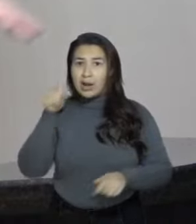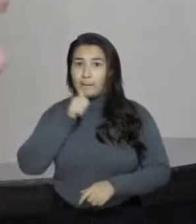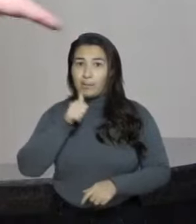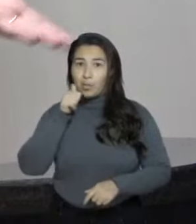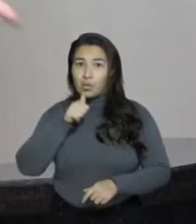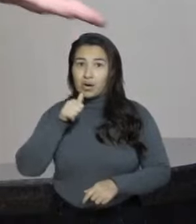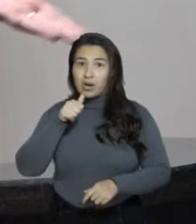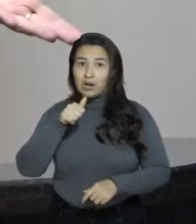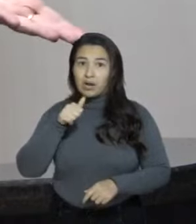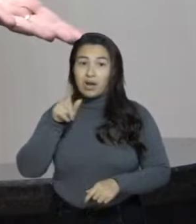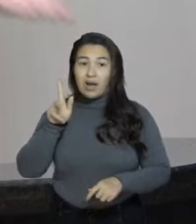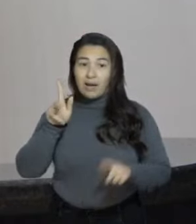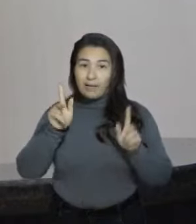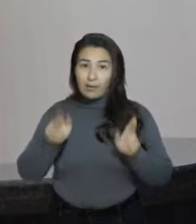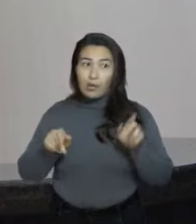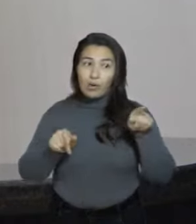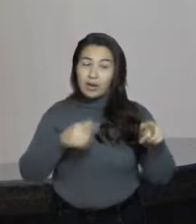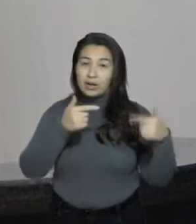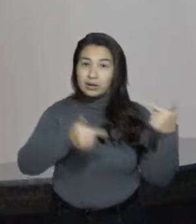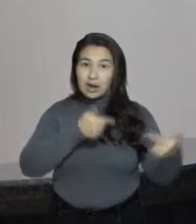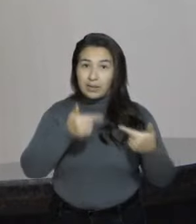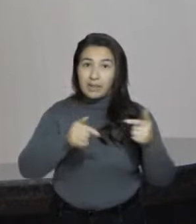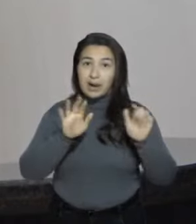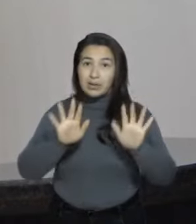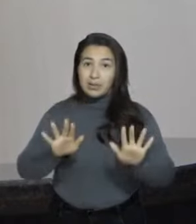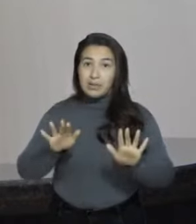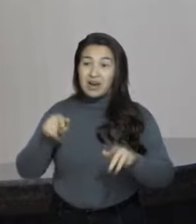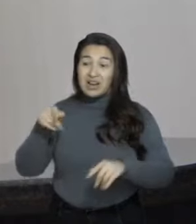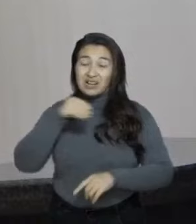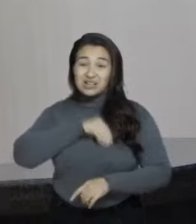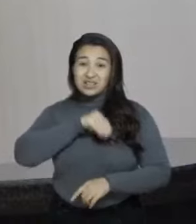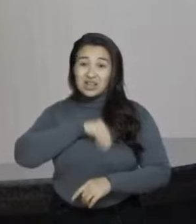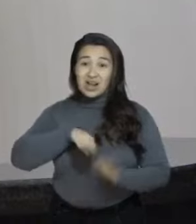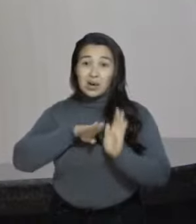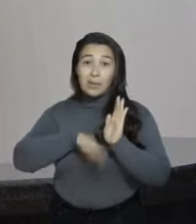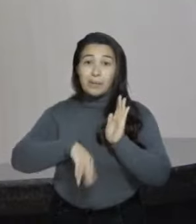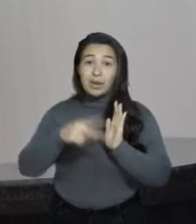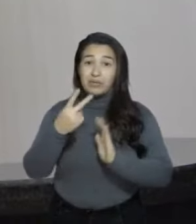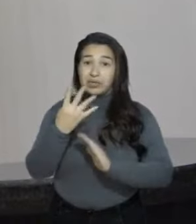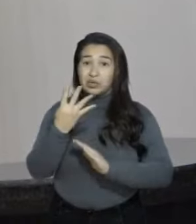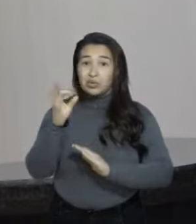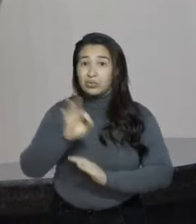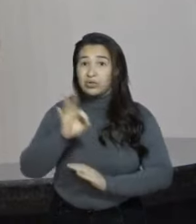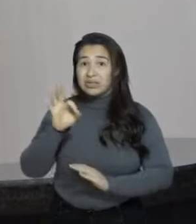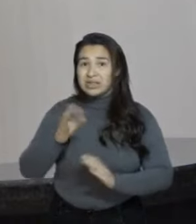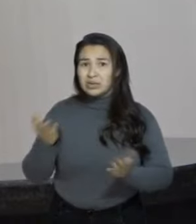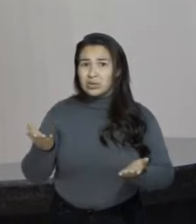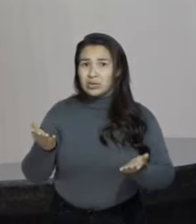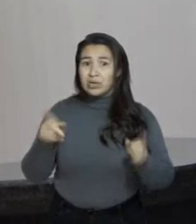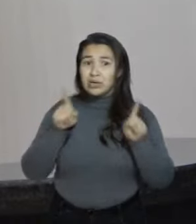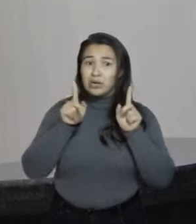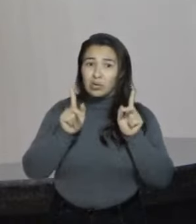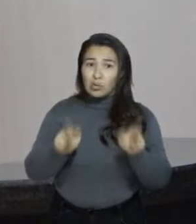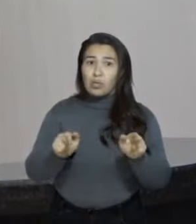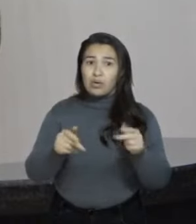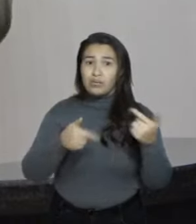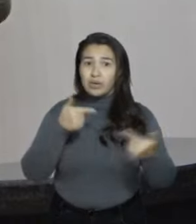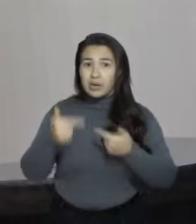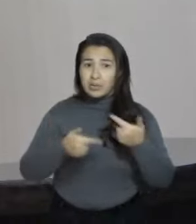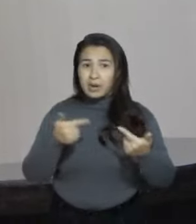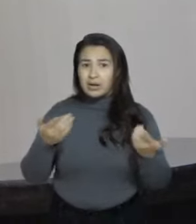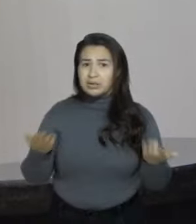24% a menos tem cabimento isso não tem cabimento mesmo a função mesma remuneração